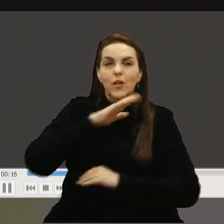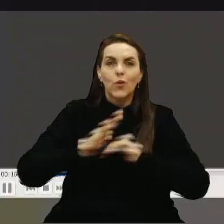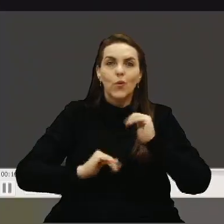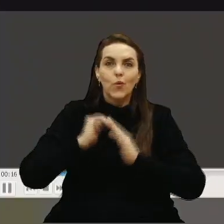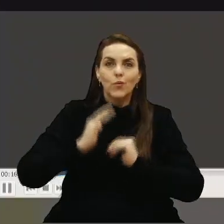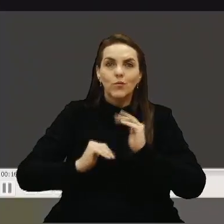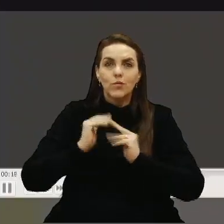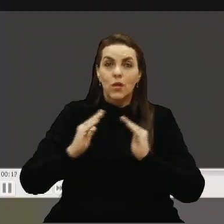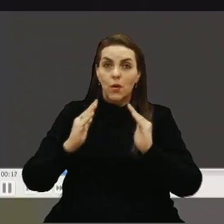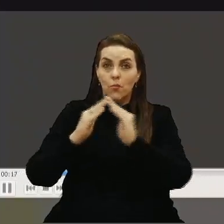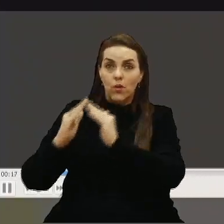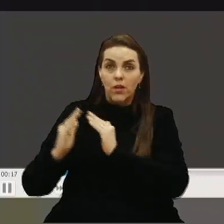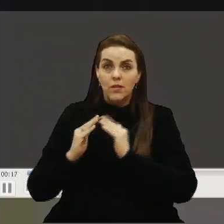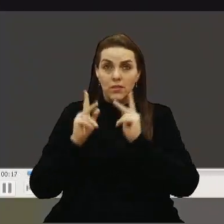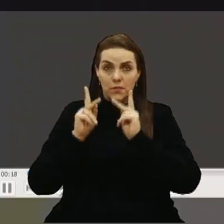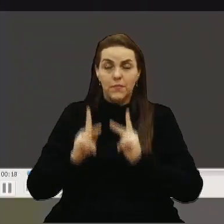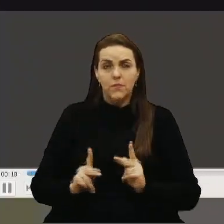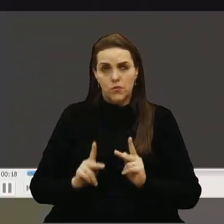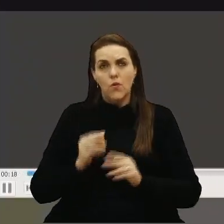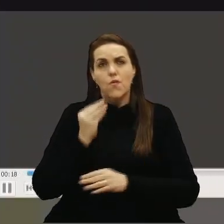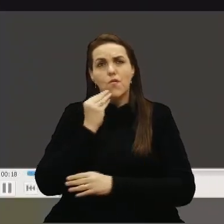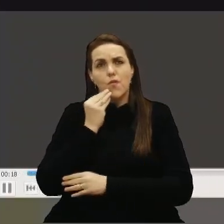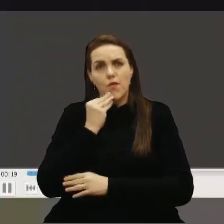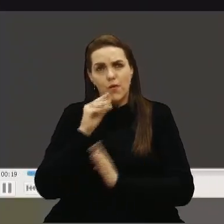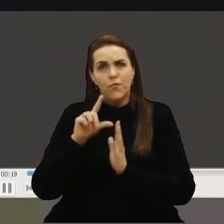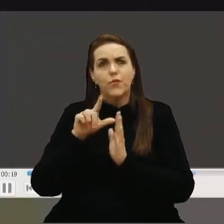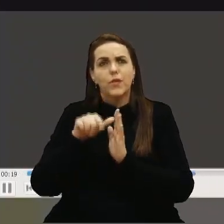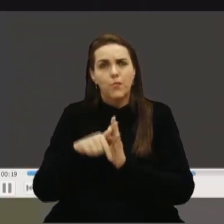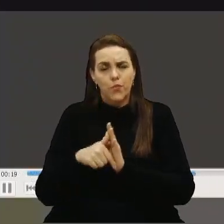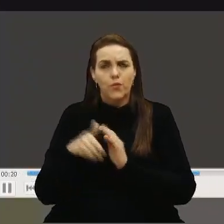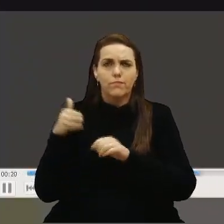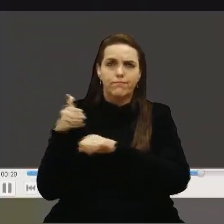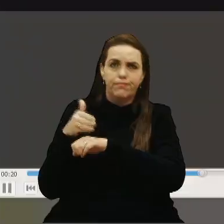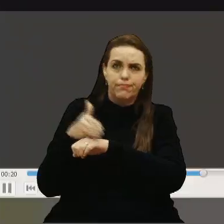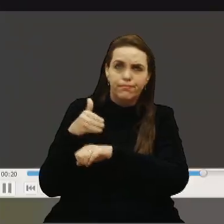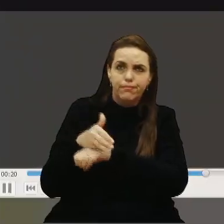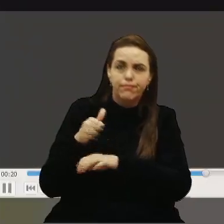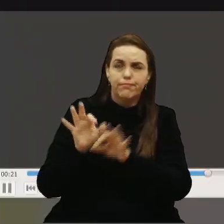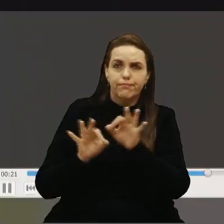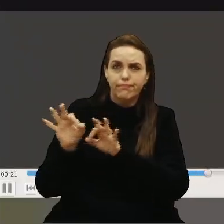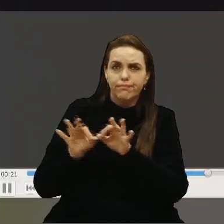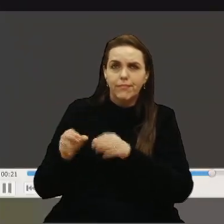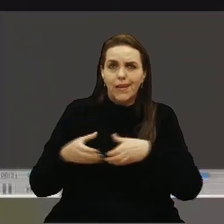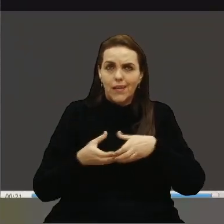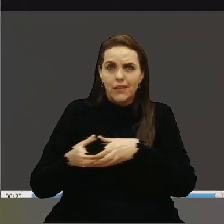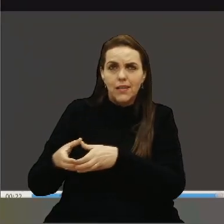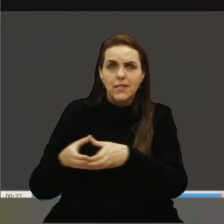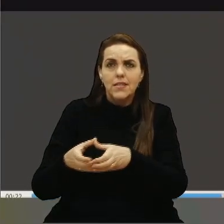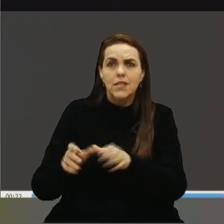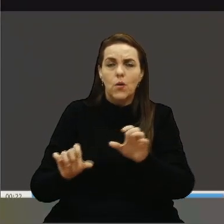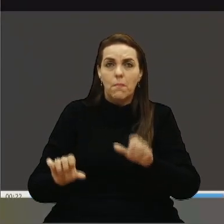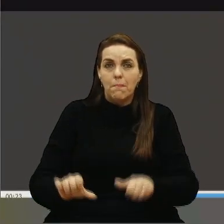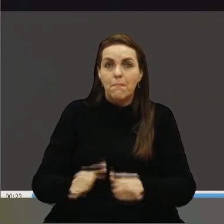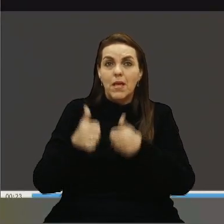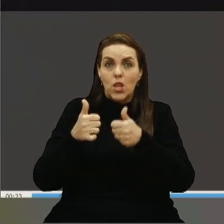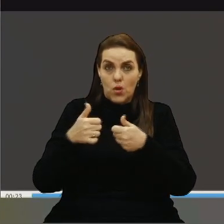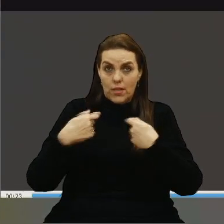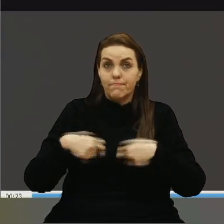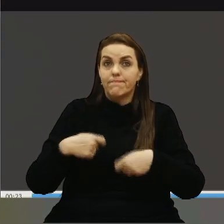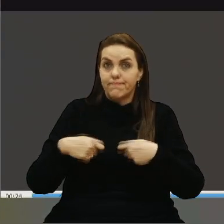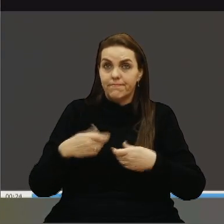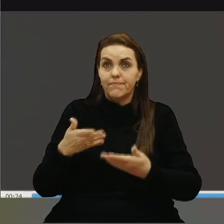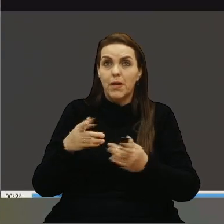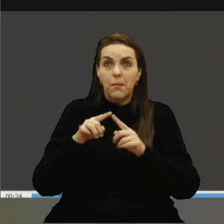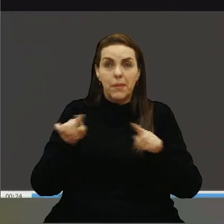moradias dessas pessoas. Evidentemente que depois vai ter toda a questão de intervenção aqui, canalização e as melhorias que são necessárias serem feitas. Mas